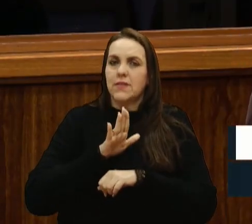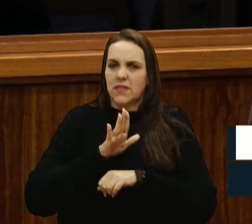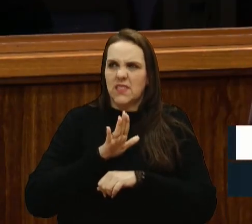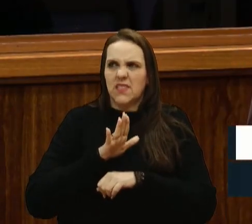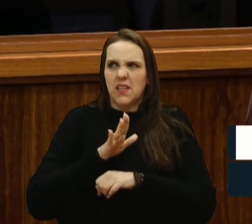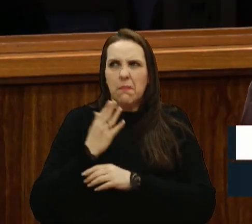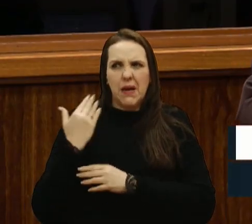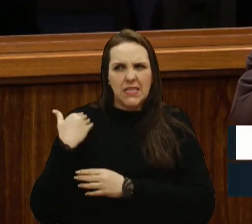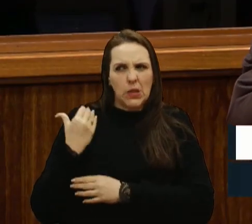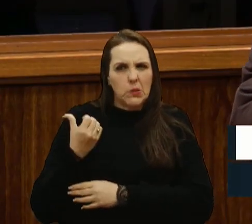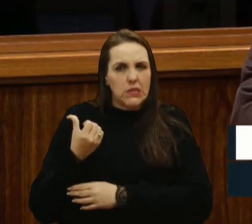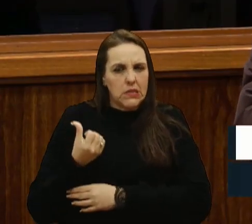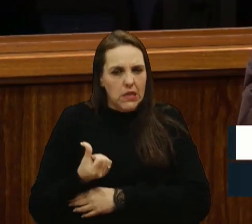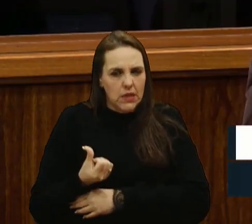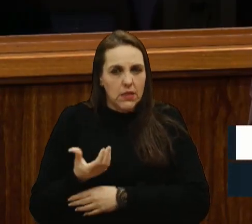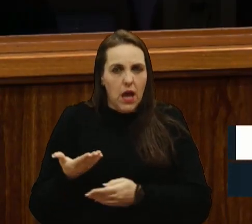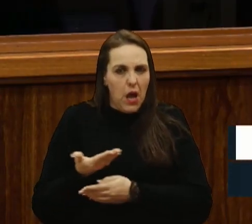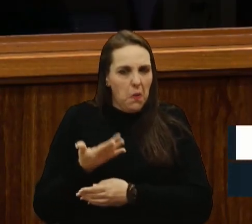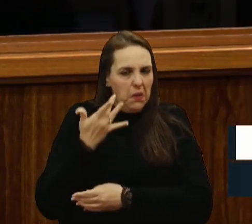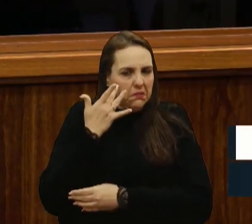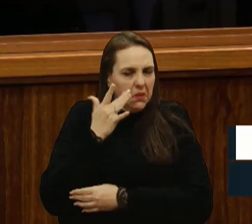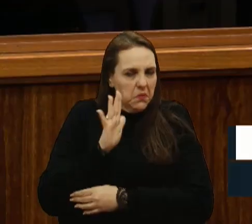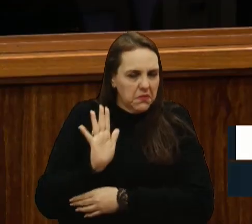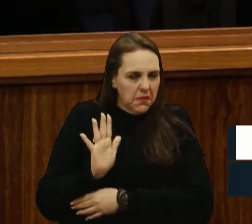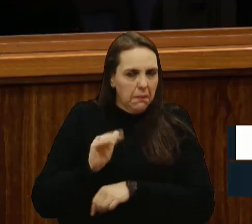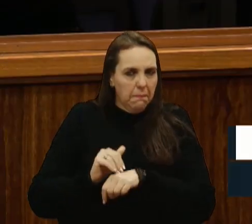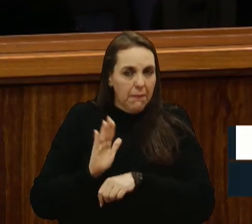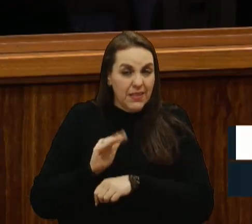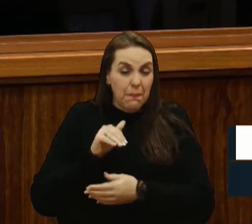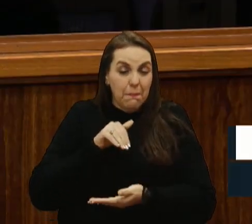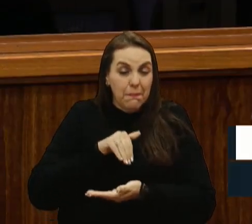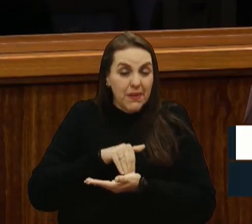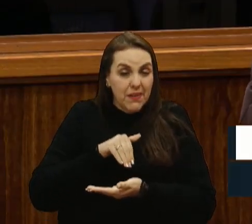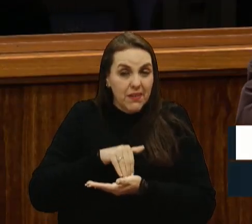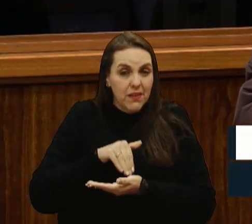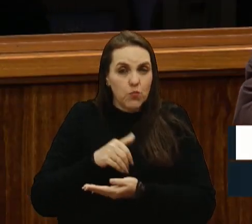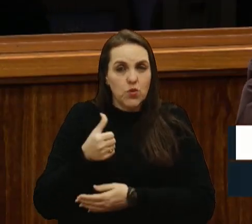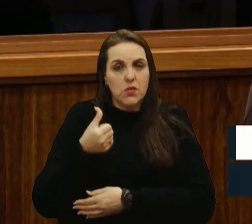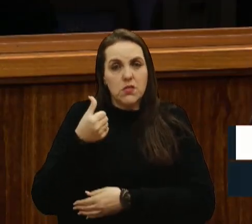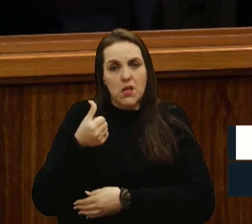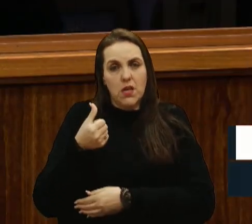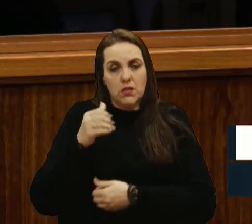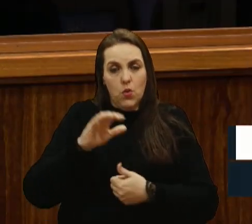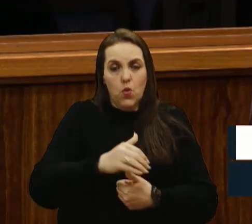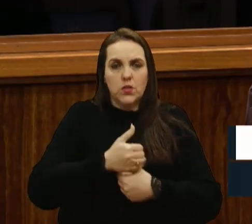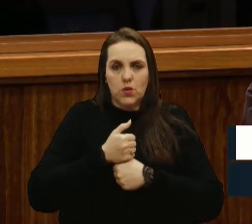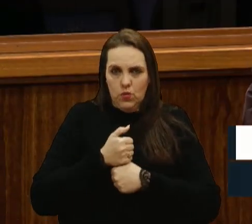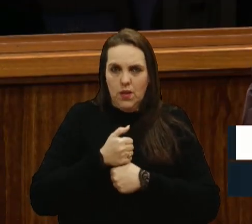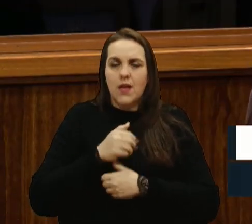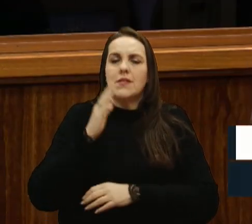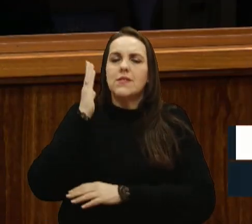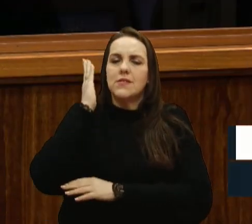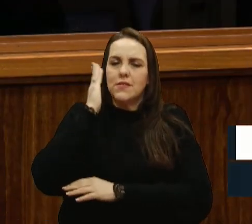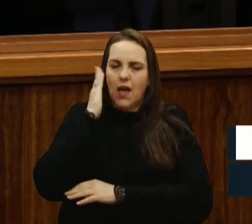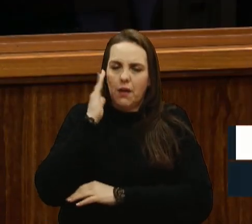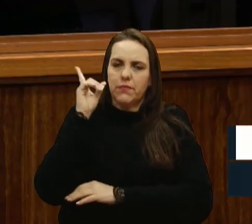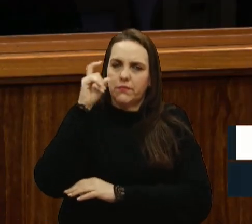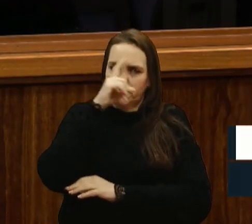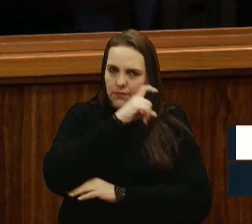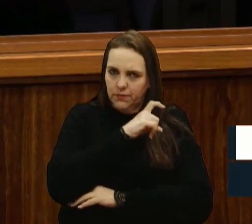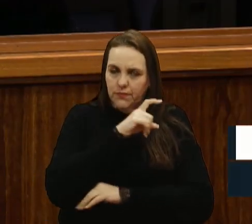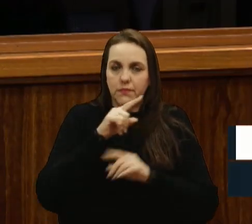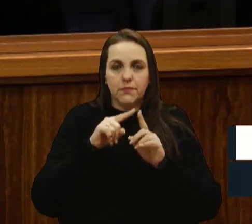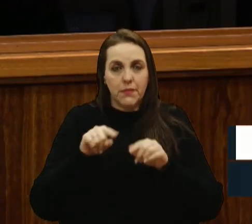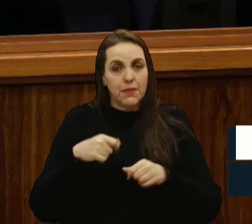6, agora nessas alturas já não sei nem se aumentou, no mínimo 6 conselhos tutelares. A gente sabe que é difícil, mas